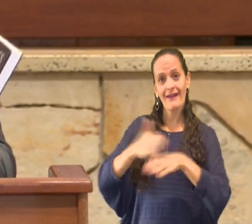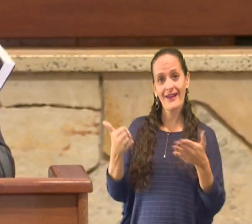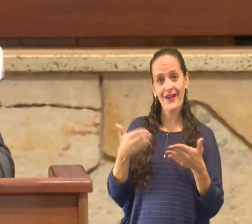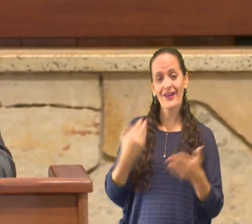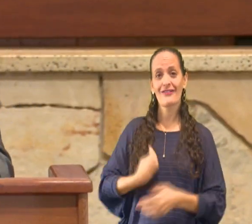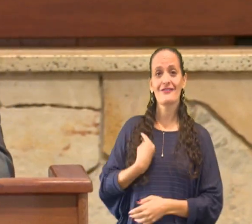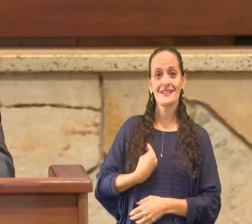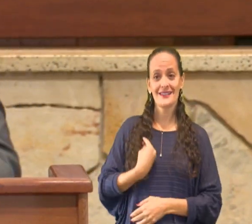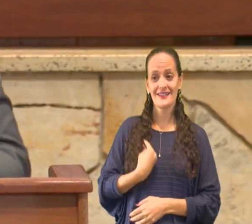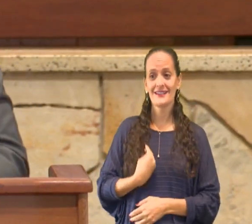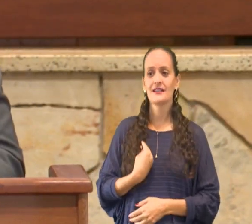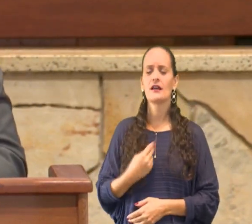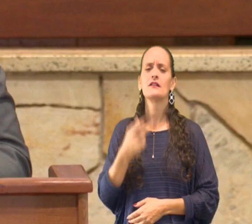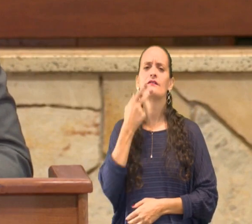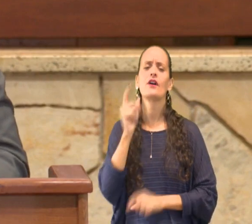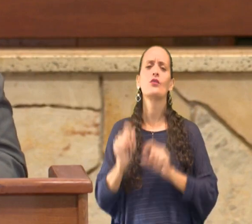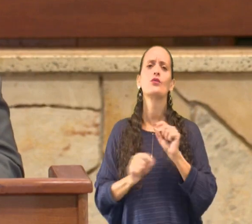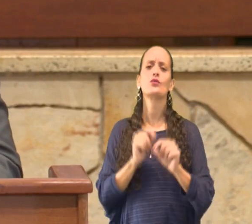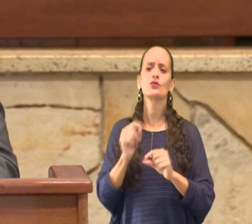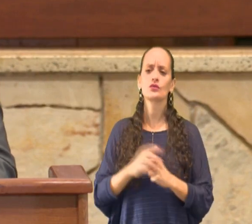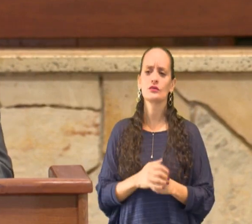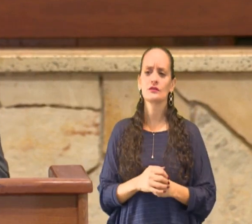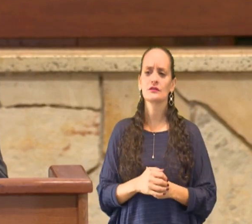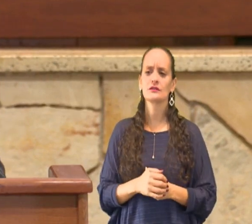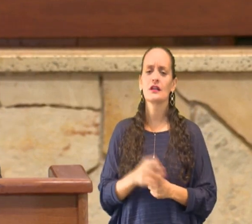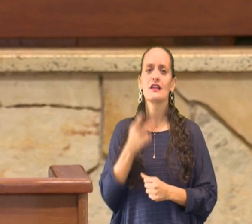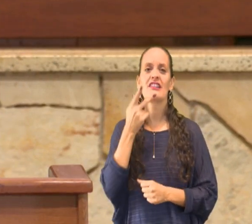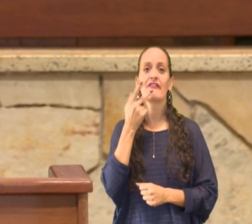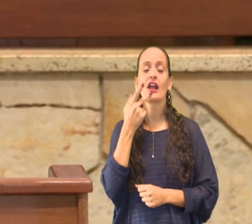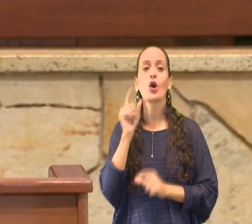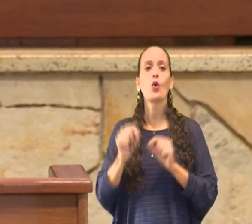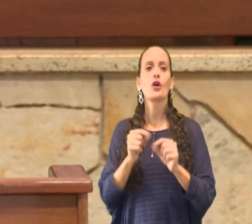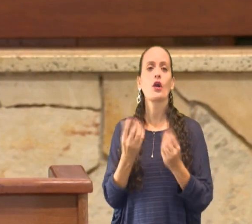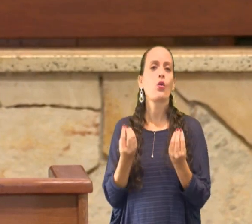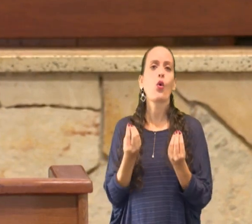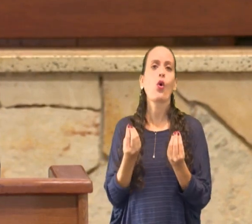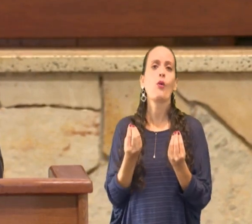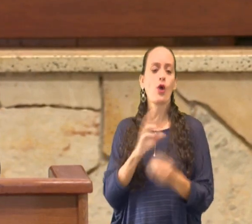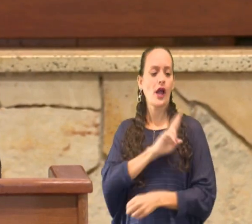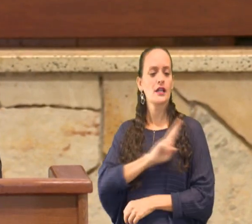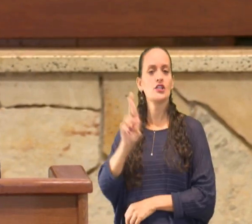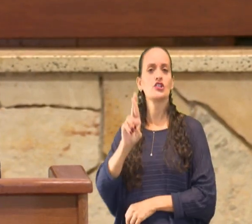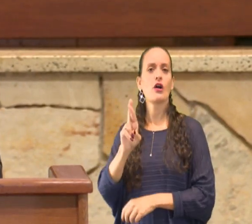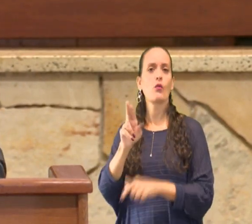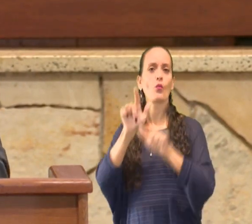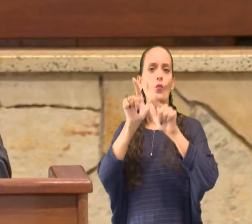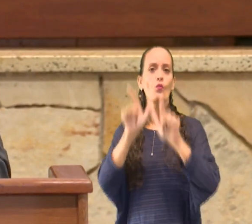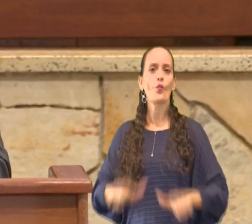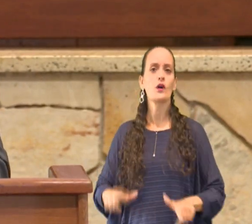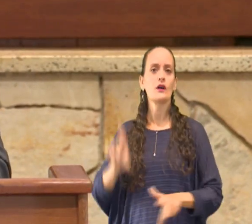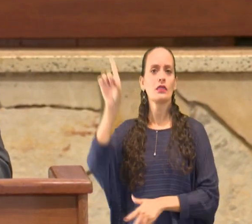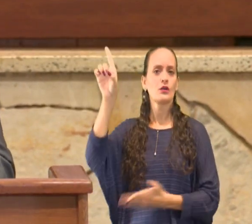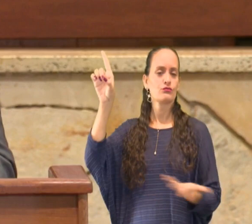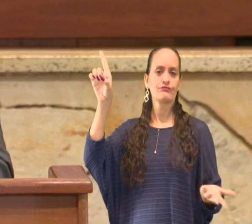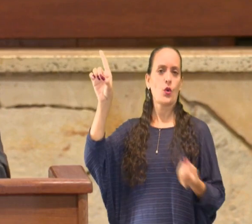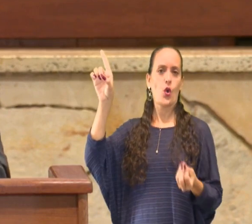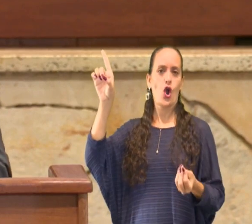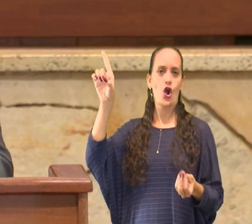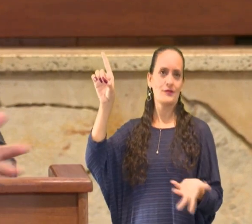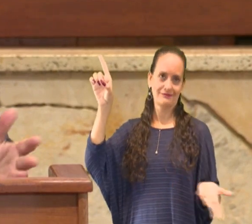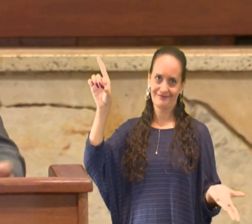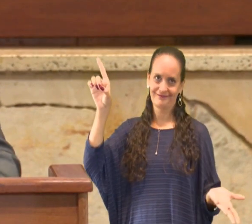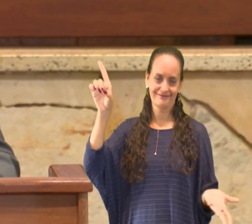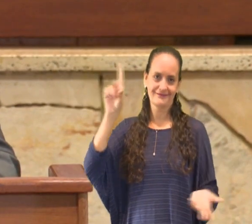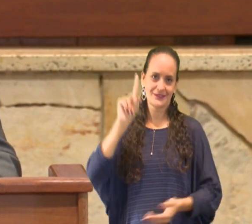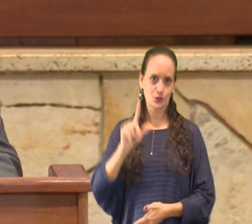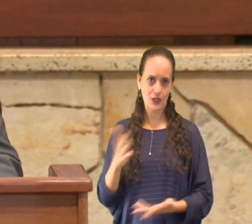tem caminhado no sentido de falar de religião sem Deus, cristianismo sem Cristo, e hoje, como por exemplo os irmãos puderam